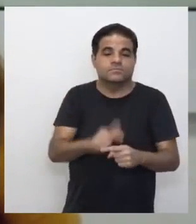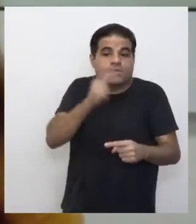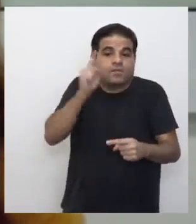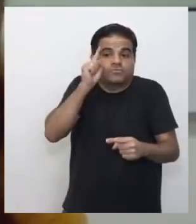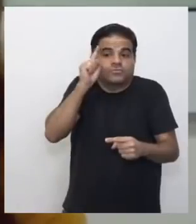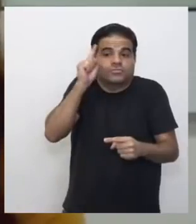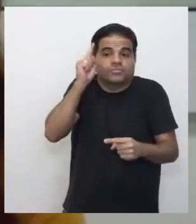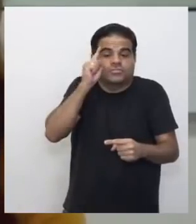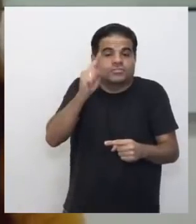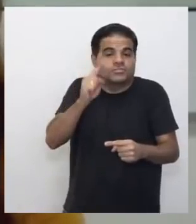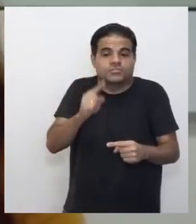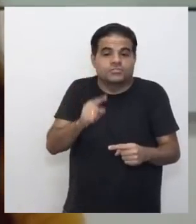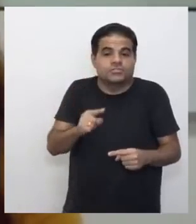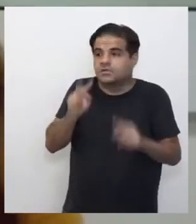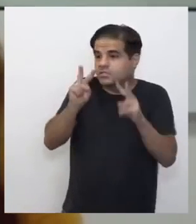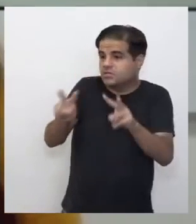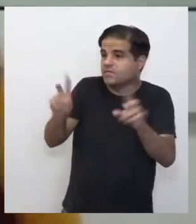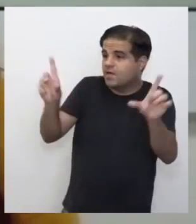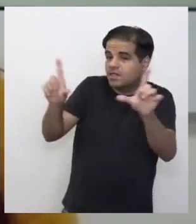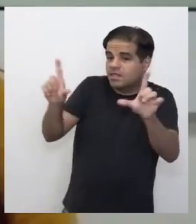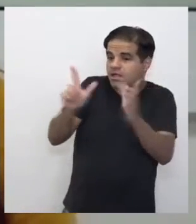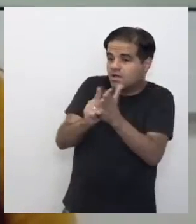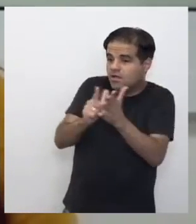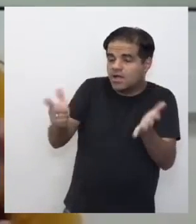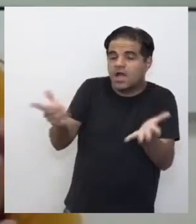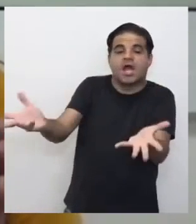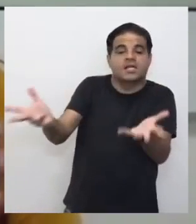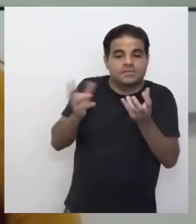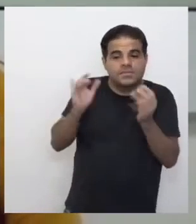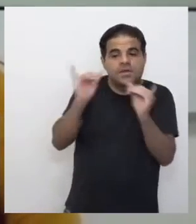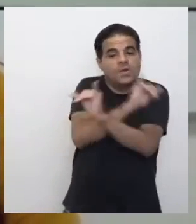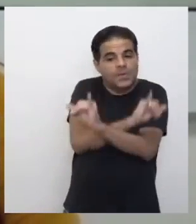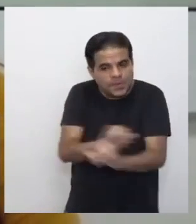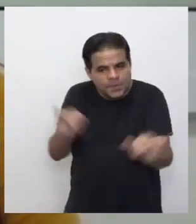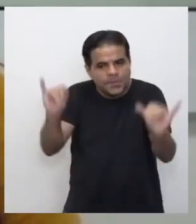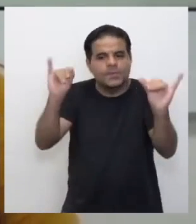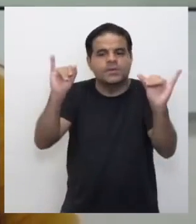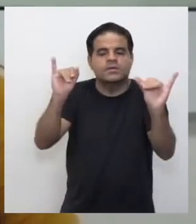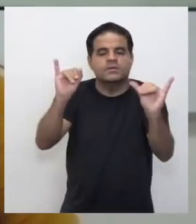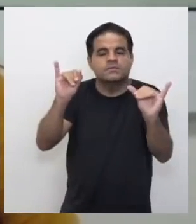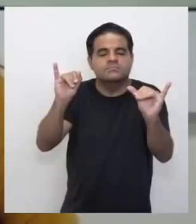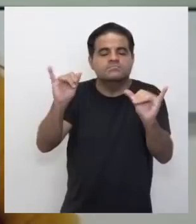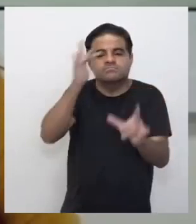em que conectemos no jornal e não recebemos a notícia, né,